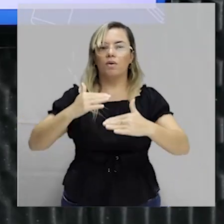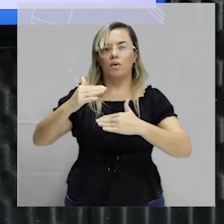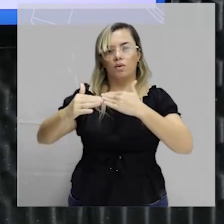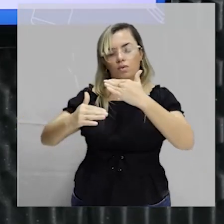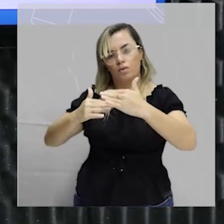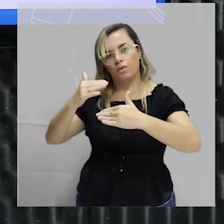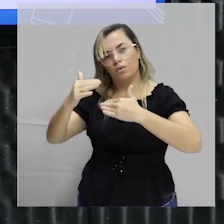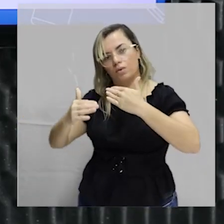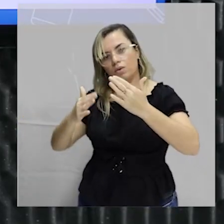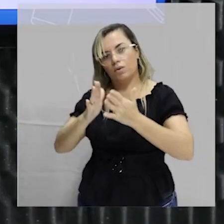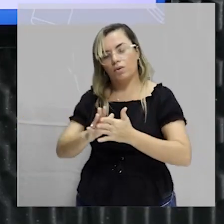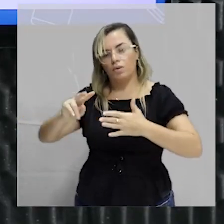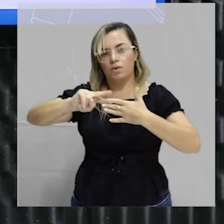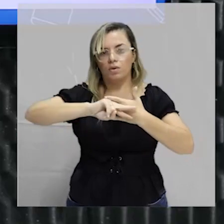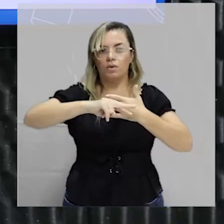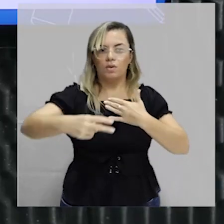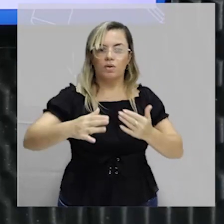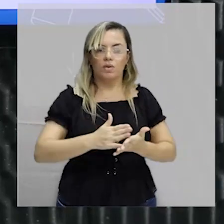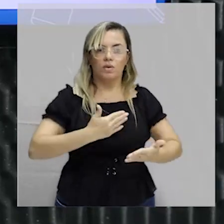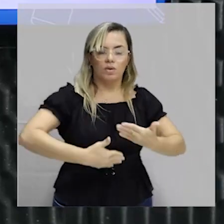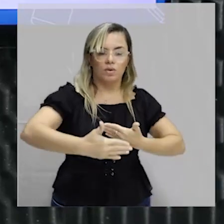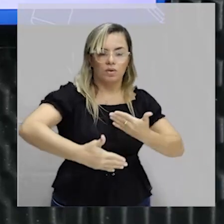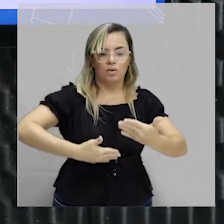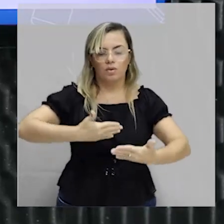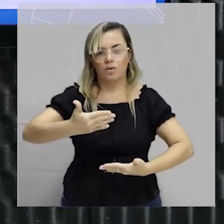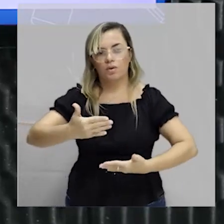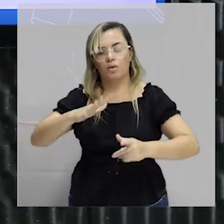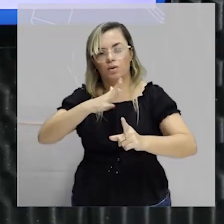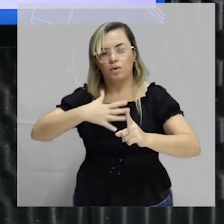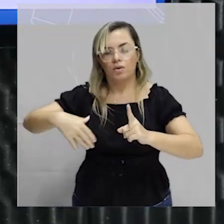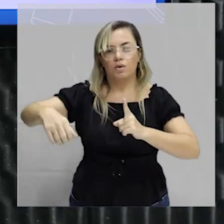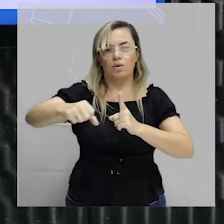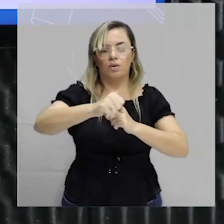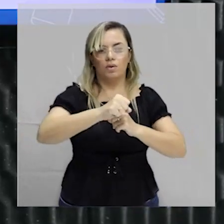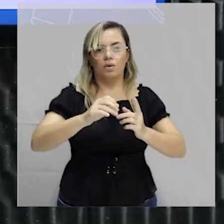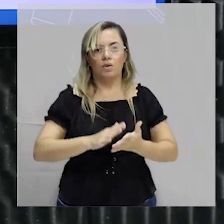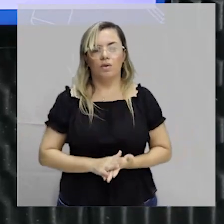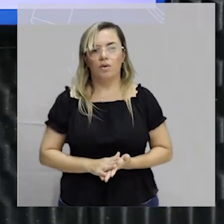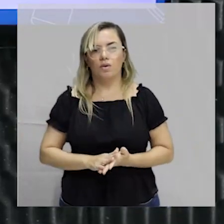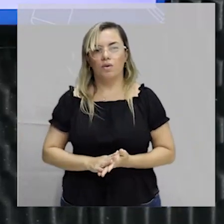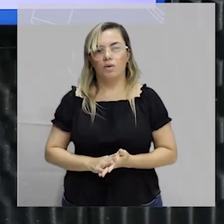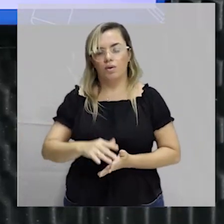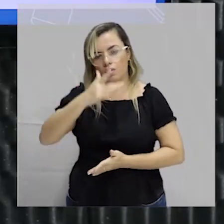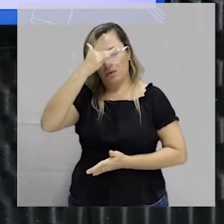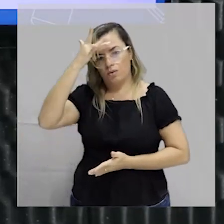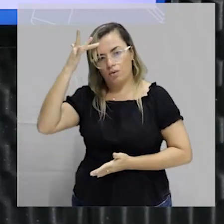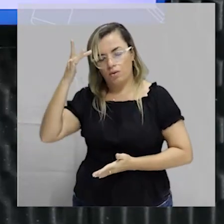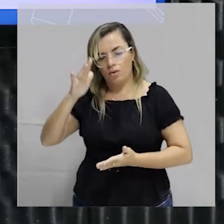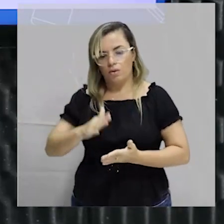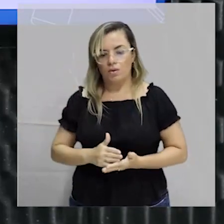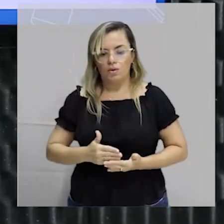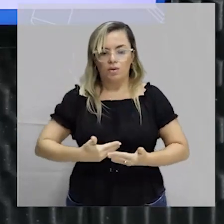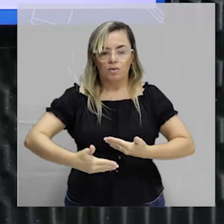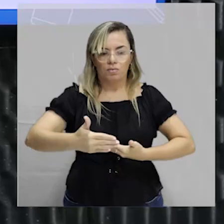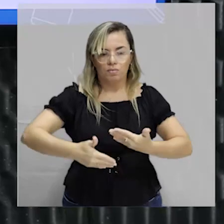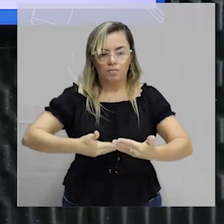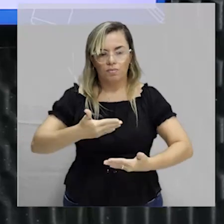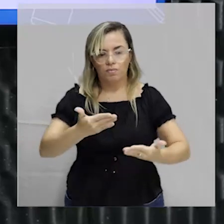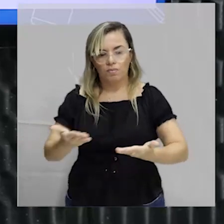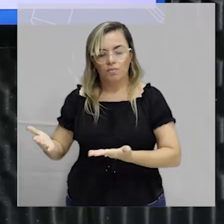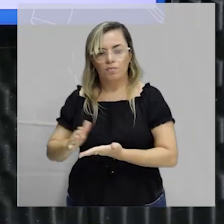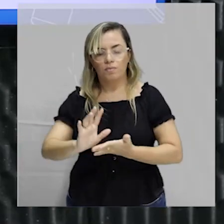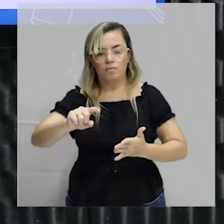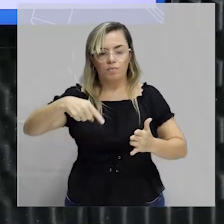por conta justamente dessas relações sociais que os seres humanos elas estabelecem entre si. Tá? Vamos para a